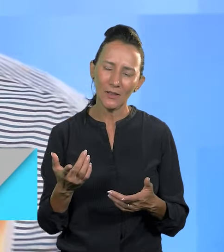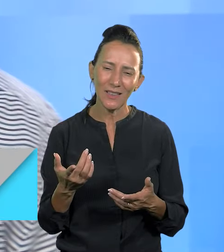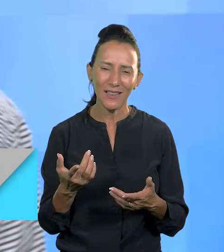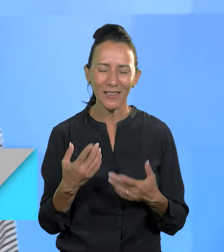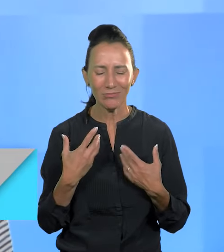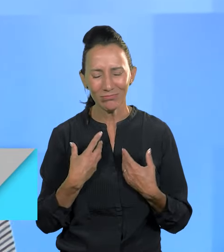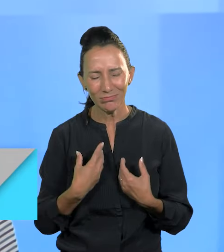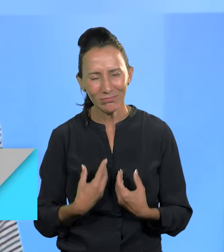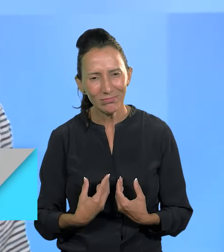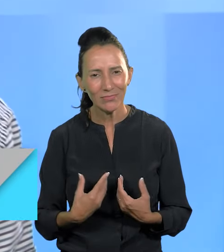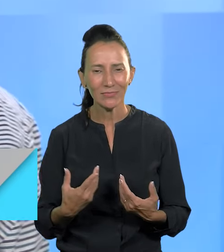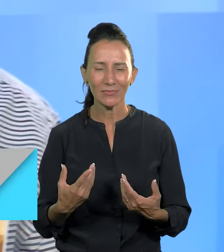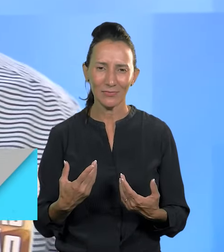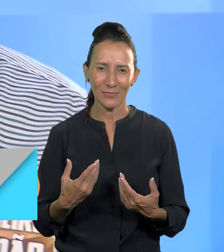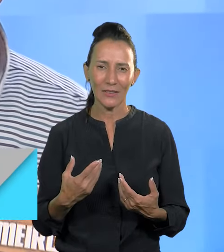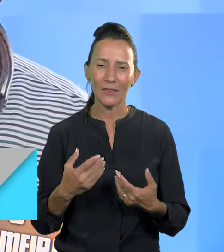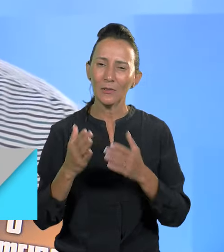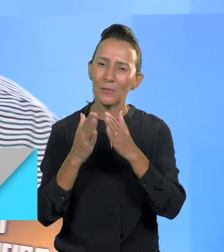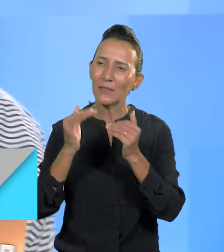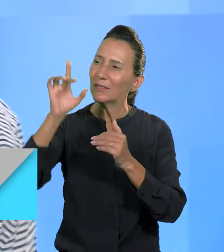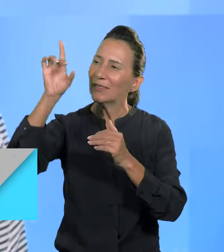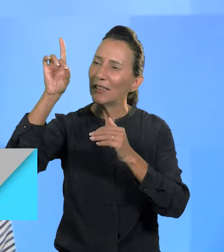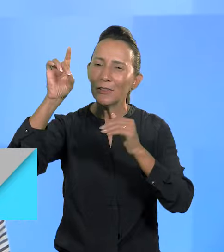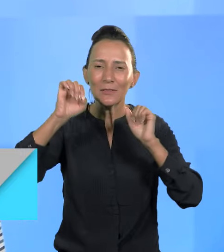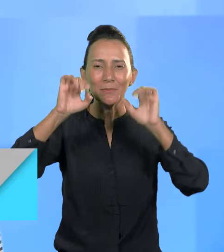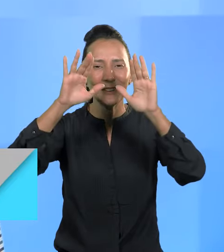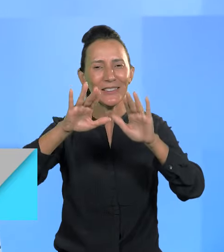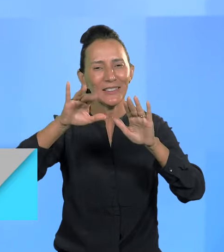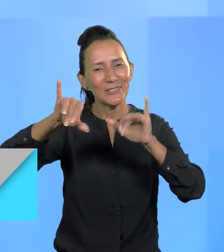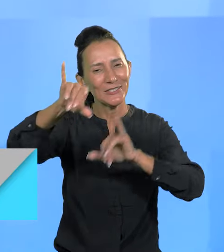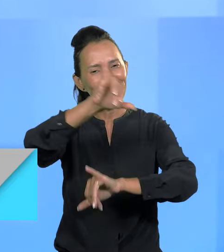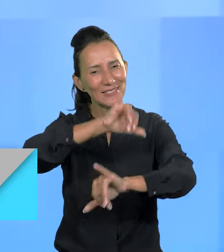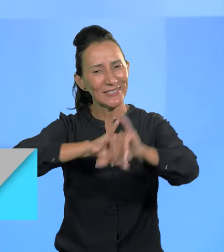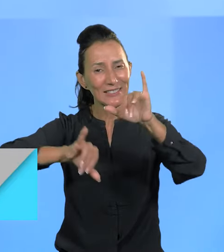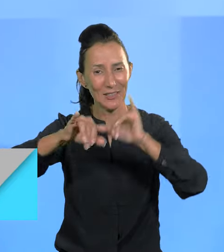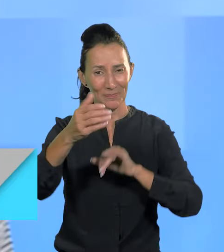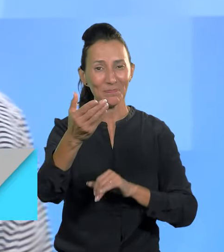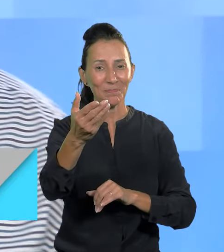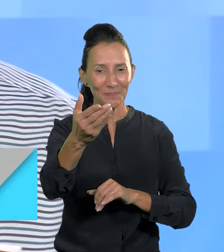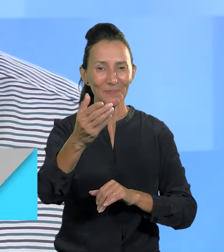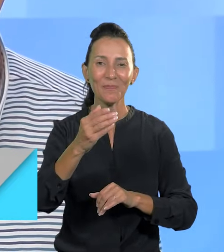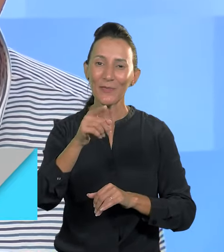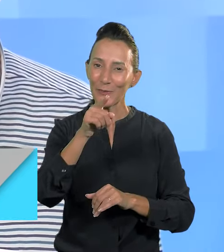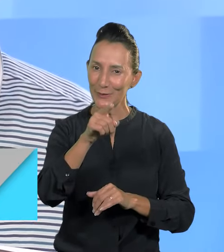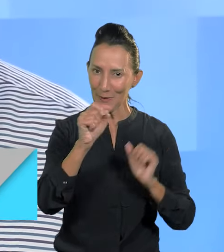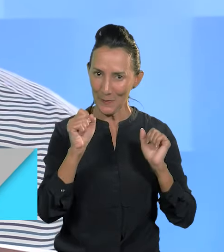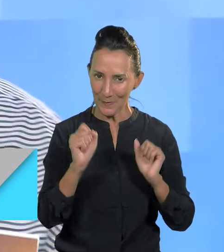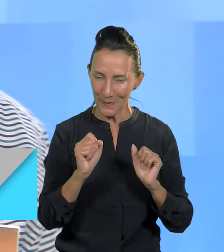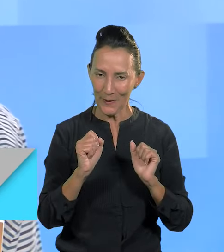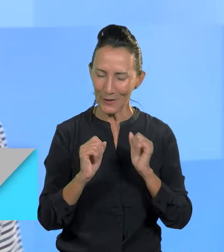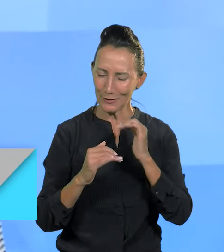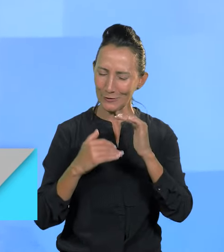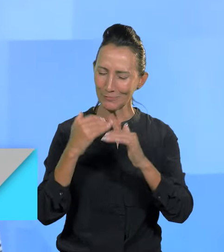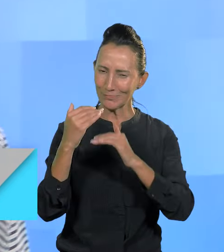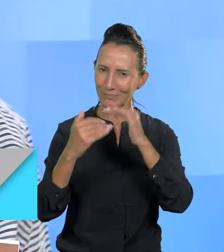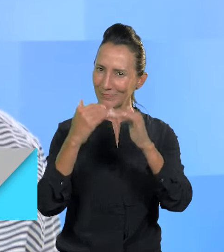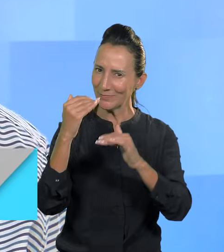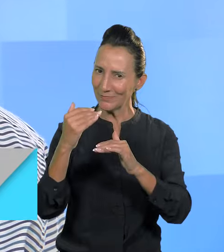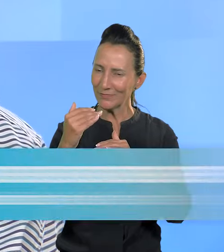frustrado. Então eu peço a bênção do Senhor sobre a vida dEle, a unção do Senhor para a vida dEle, e que Ele possa